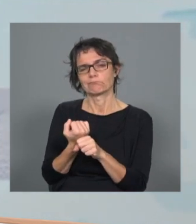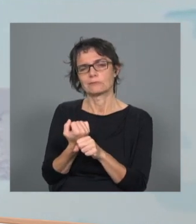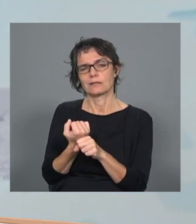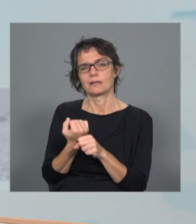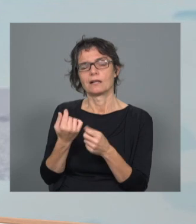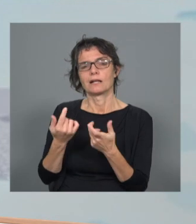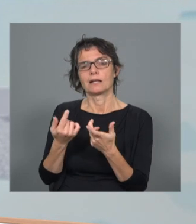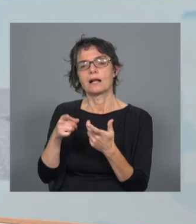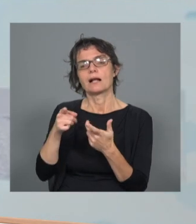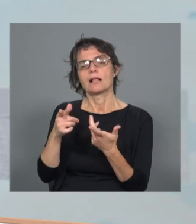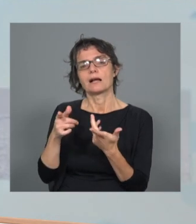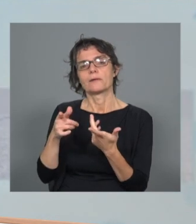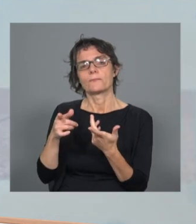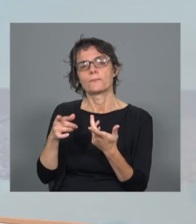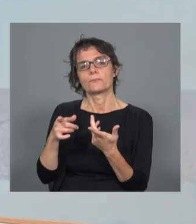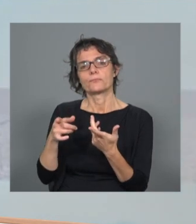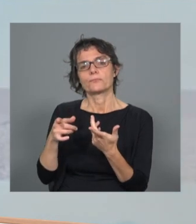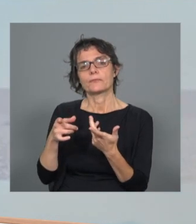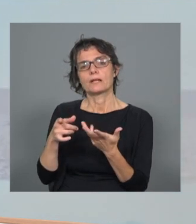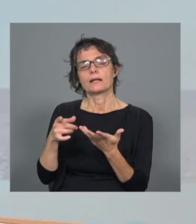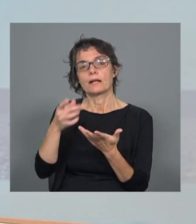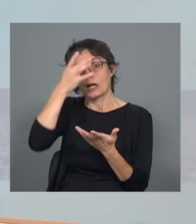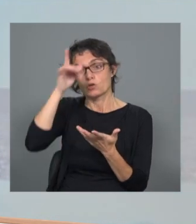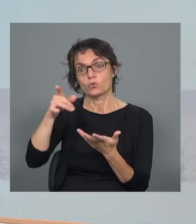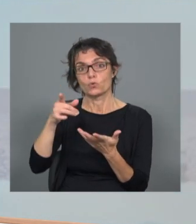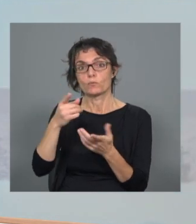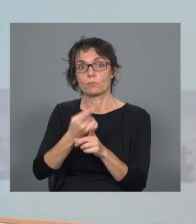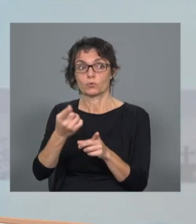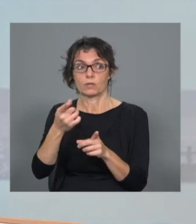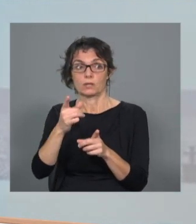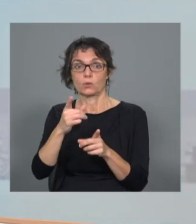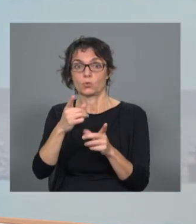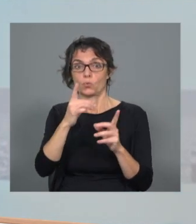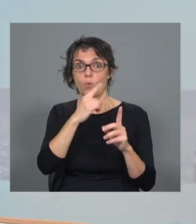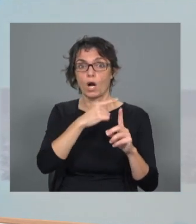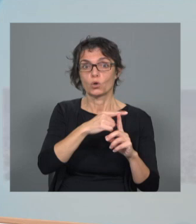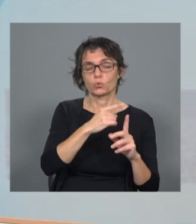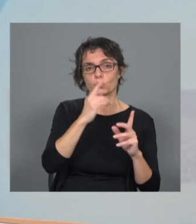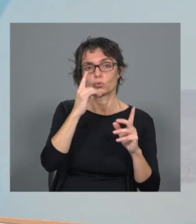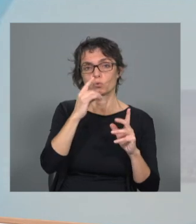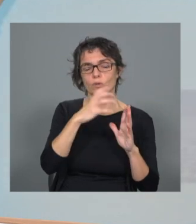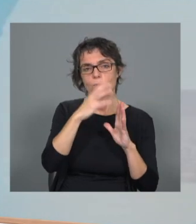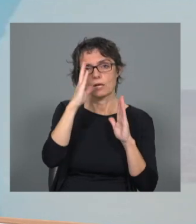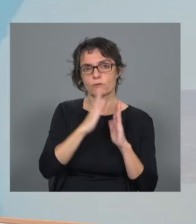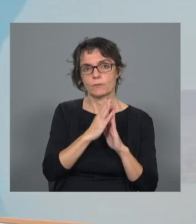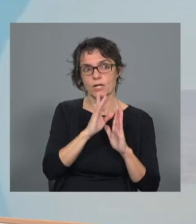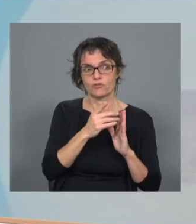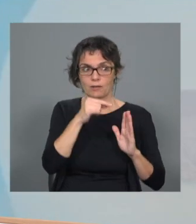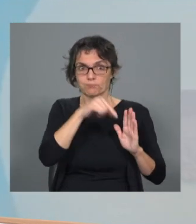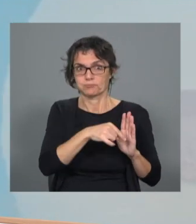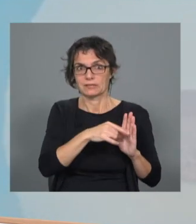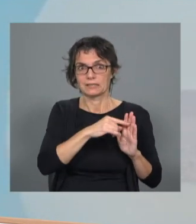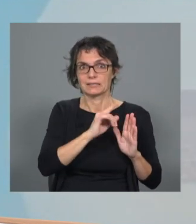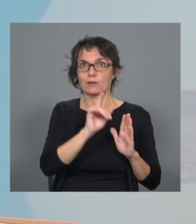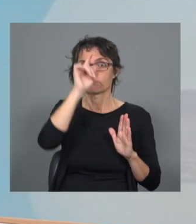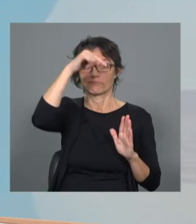na Diocese, no momento em que os símbolos já estão entre nós, estão a fazer uma peregrinação pelo